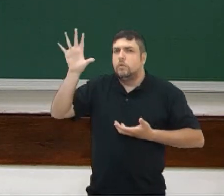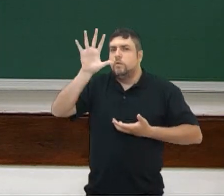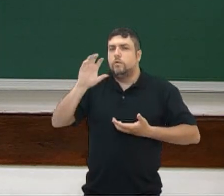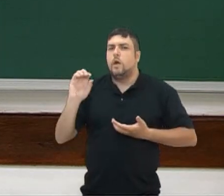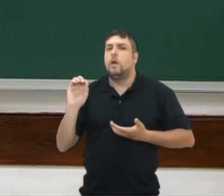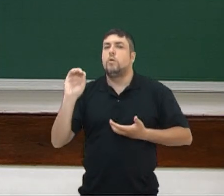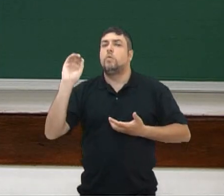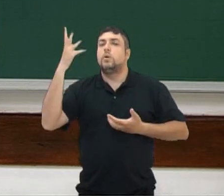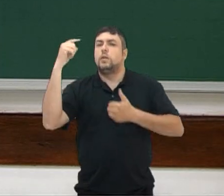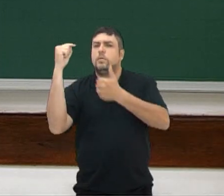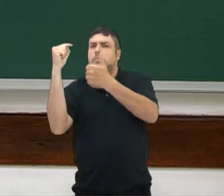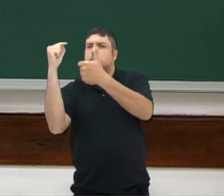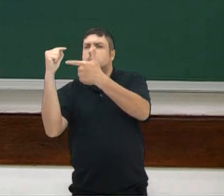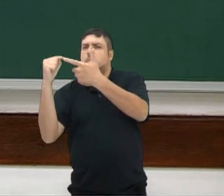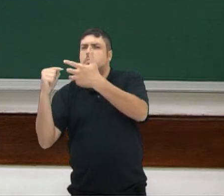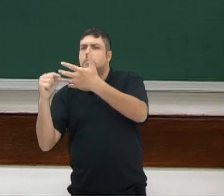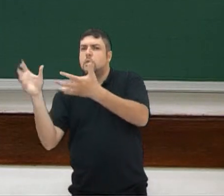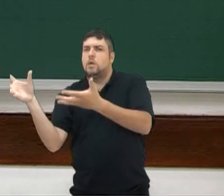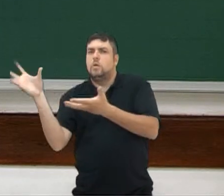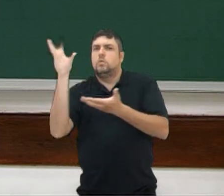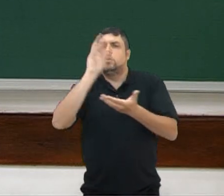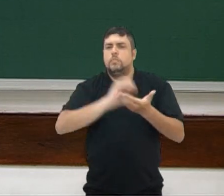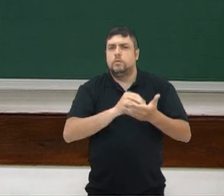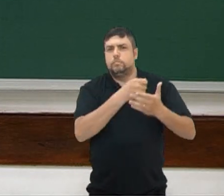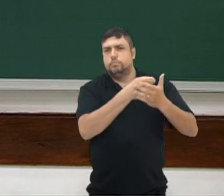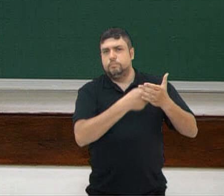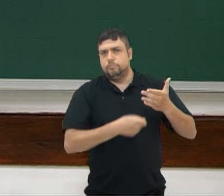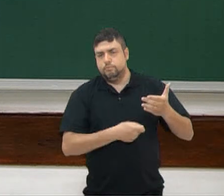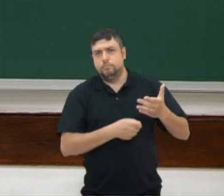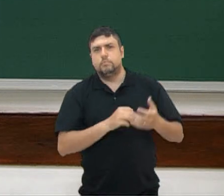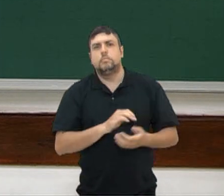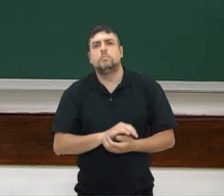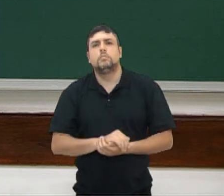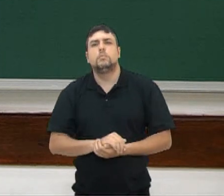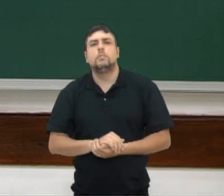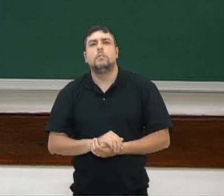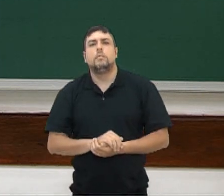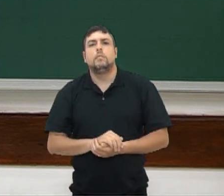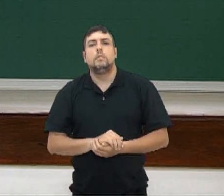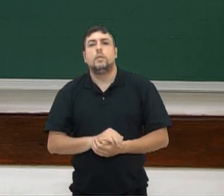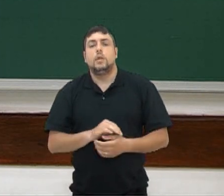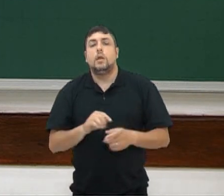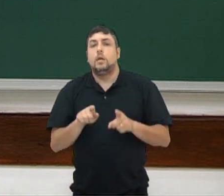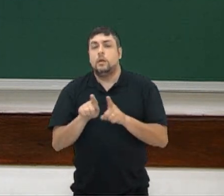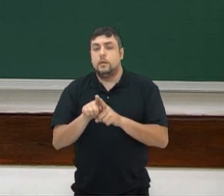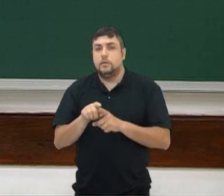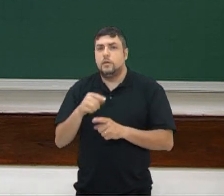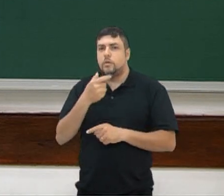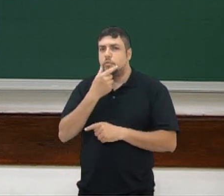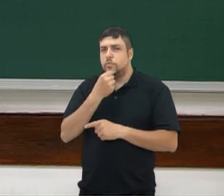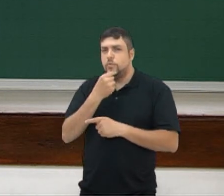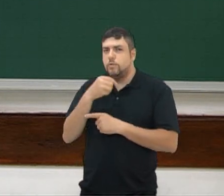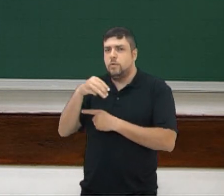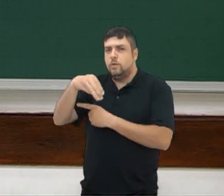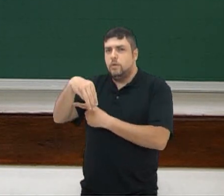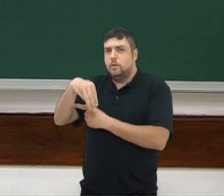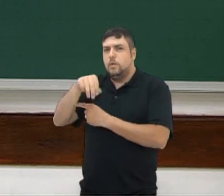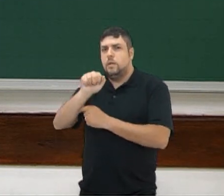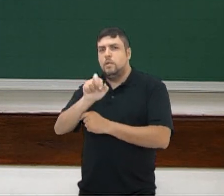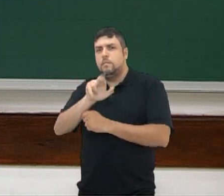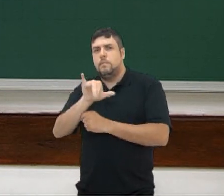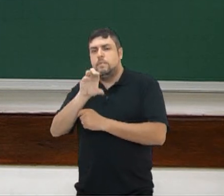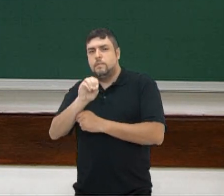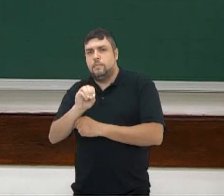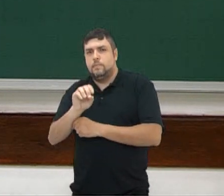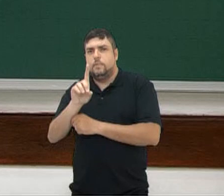da modernização, da questão de metrópole e tudo mais, tem aqui o Mário de Andrade, que não é parente do Oswald de